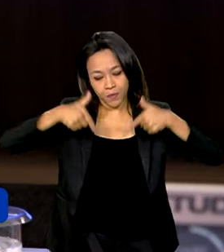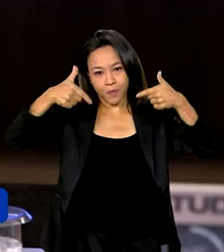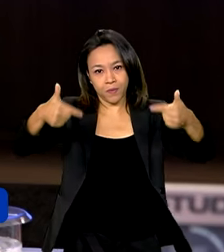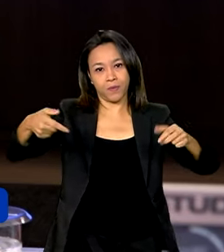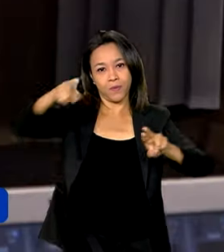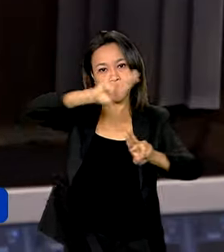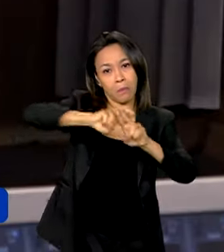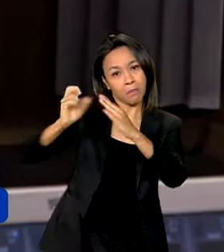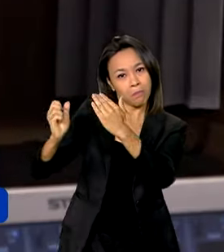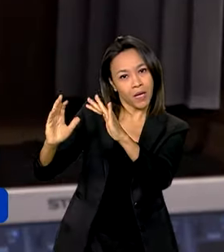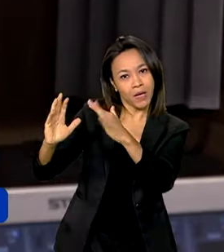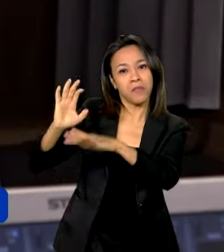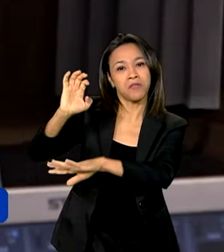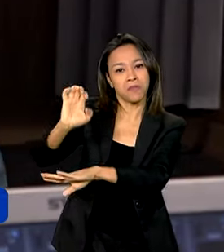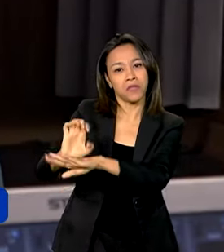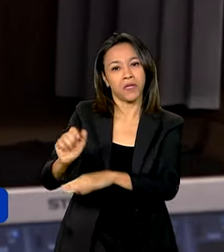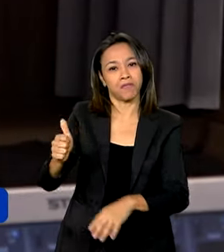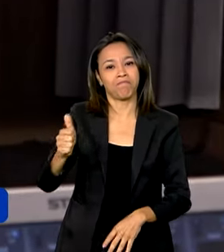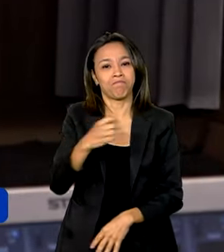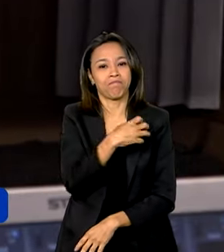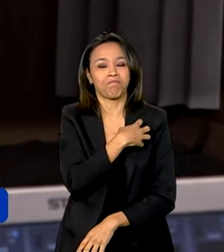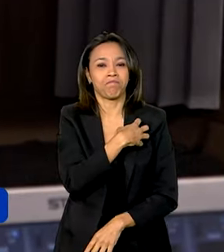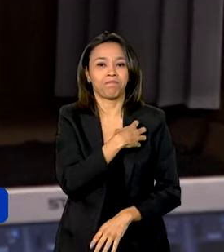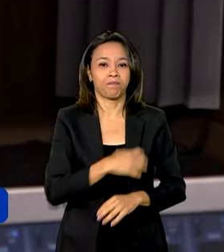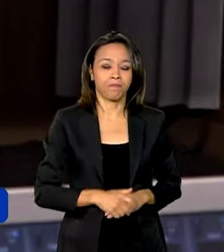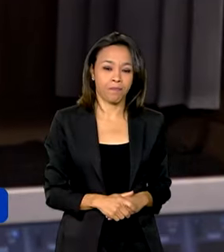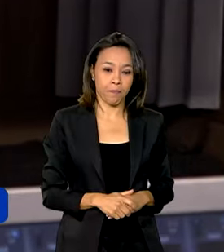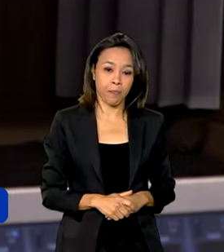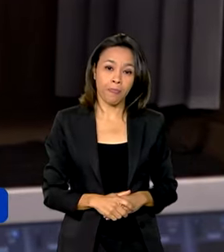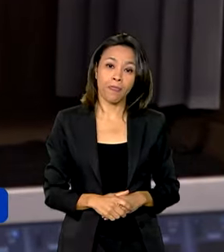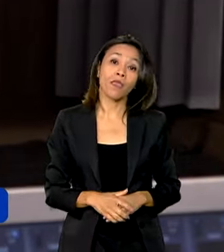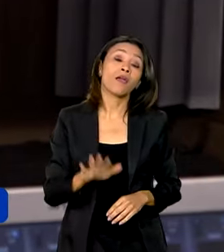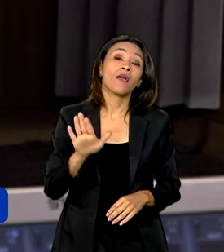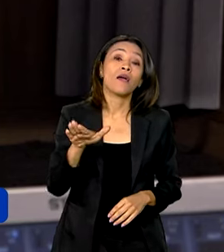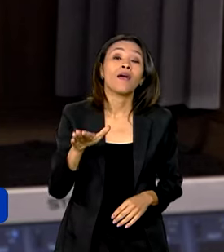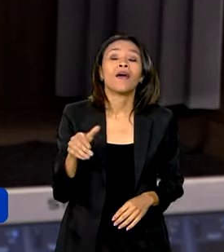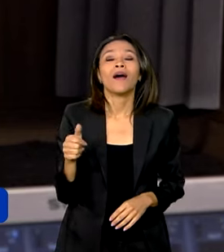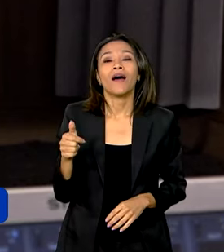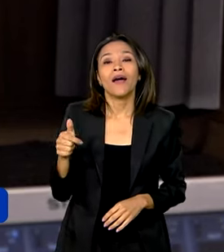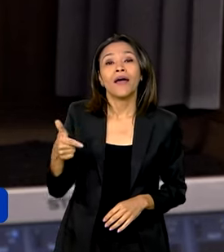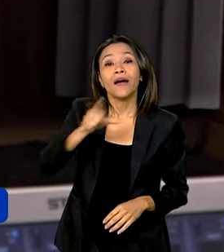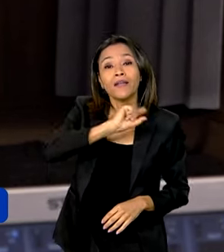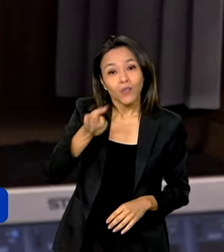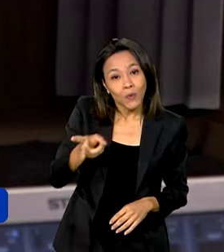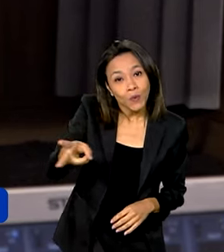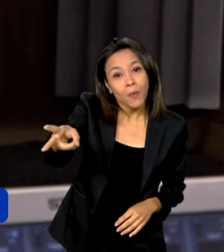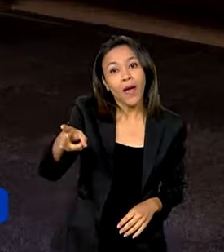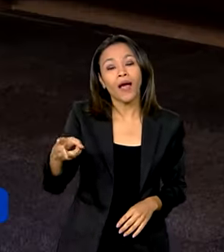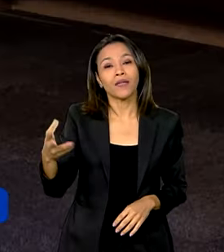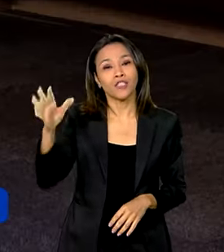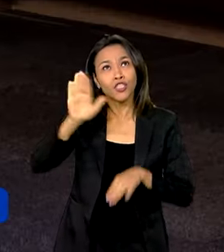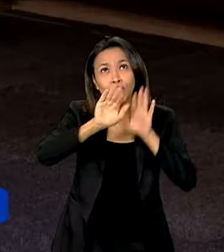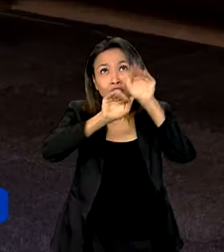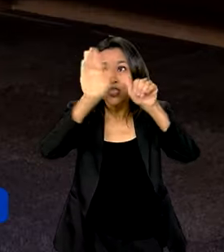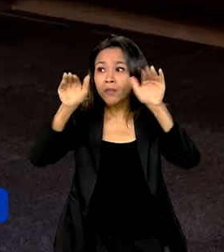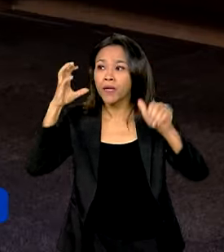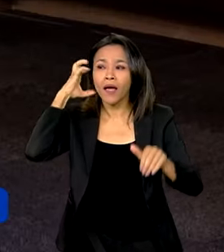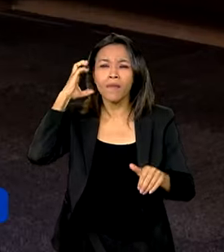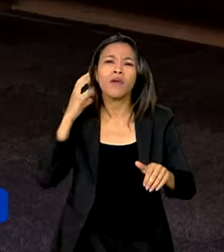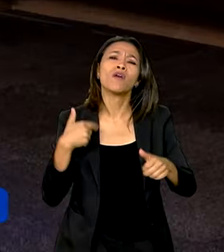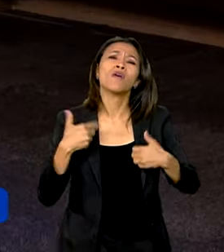de parabéns ministra antes da gente continuar aí chamando as rádios eu quero falar um pouquinho sobre o farmácia